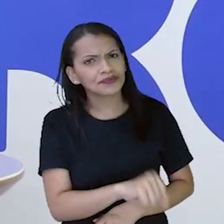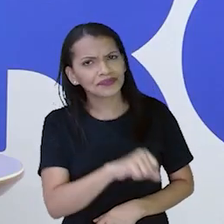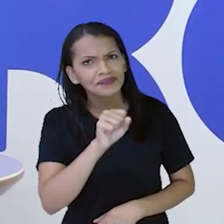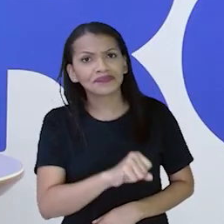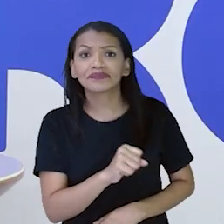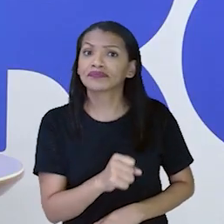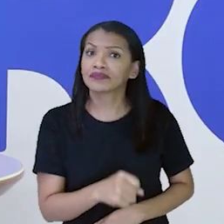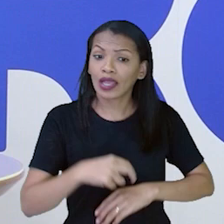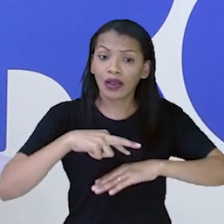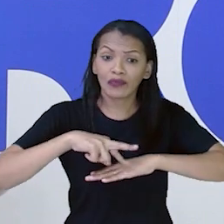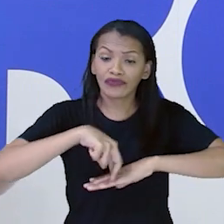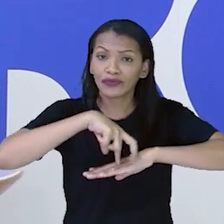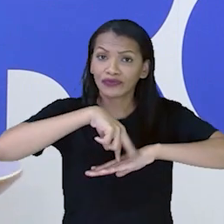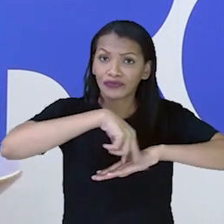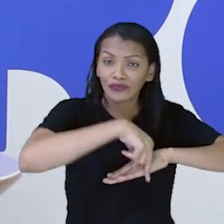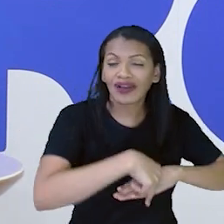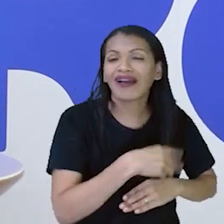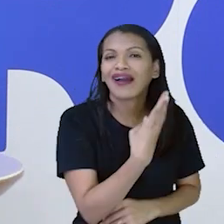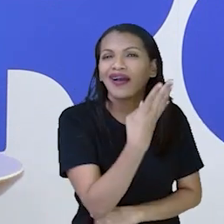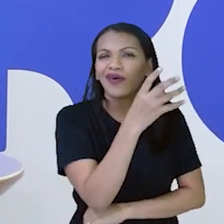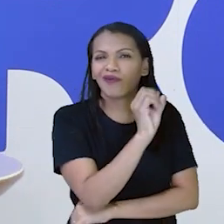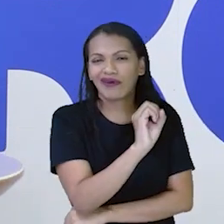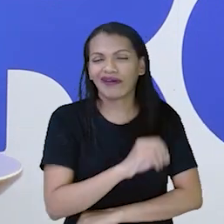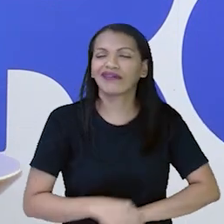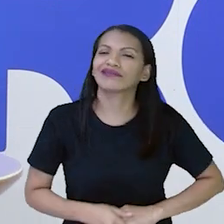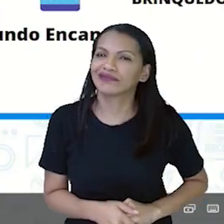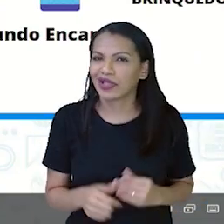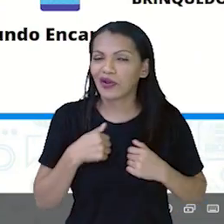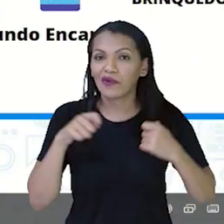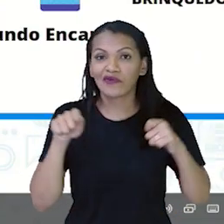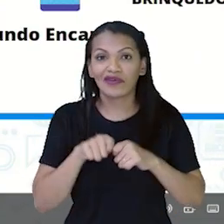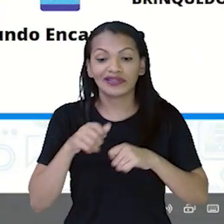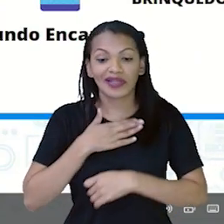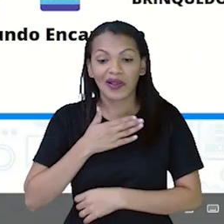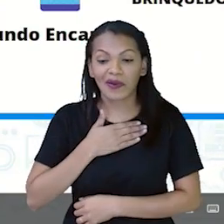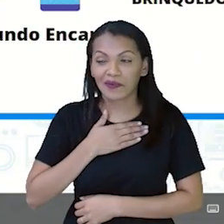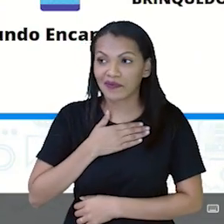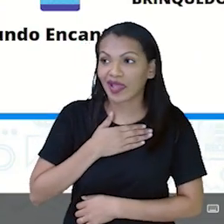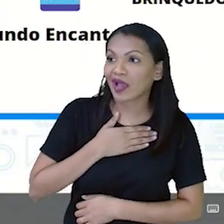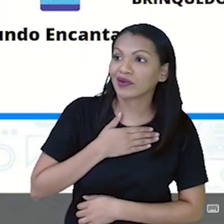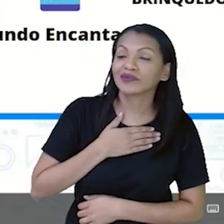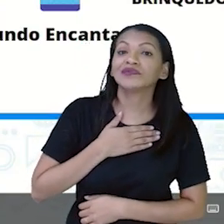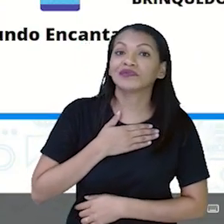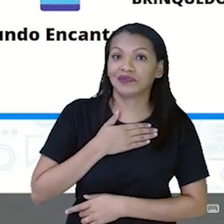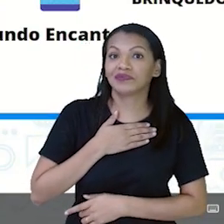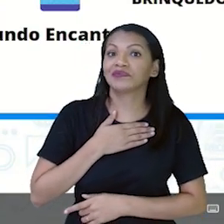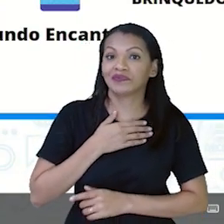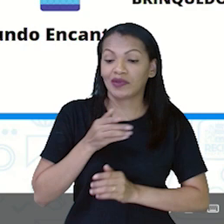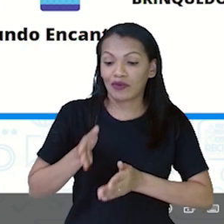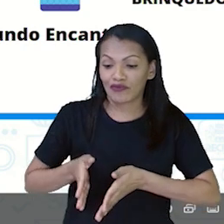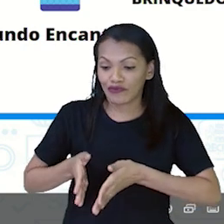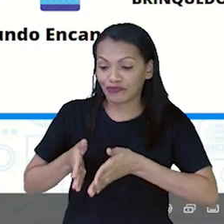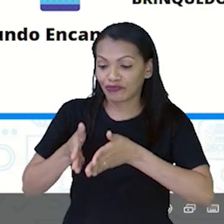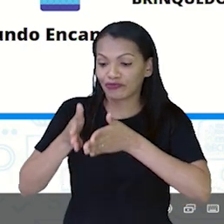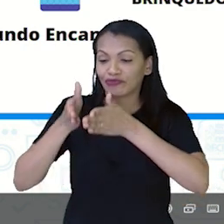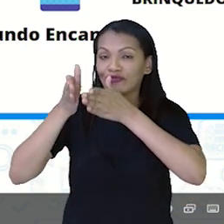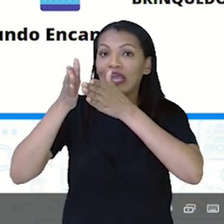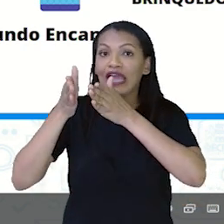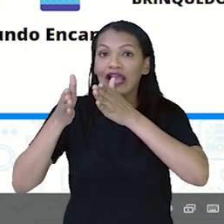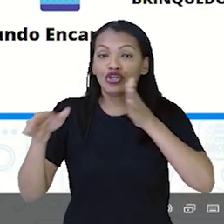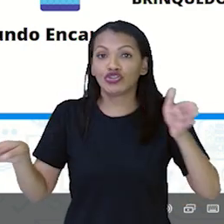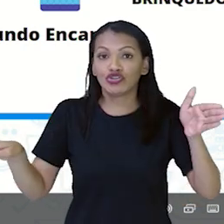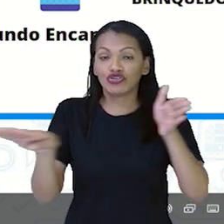colocou 40. Isso mesmo. Então, quando eu for fazer a minha coluna, olha só, eu vou fazer uma coluna que ela chegue até o